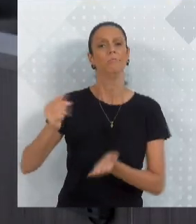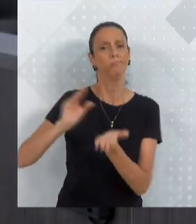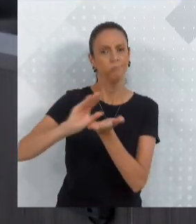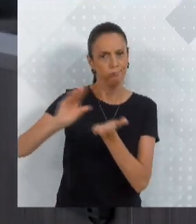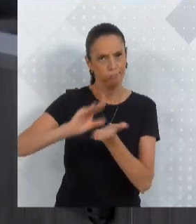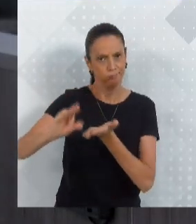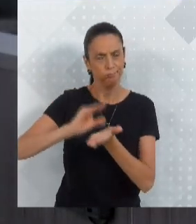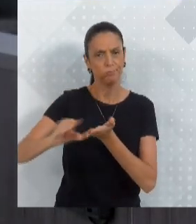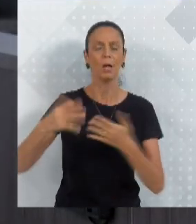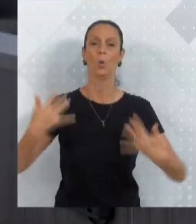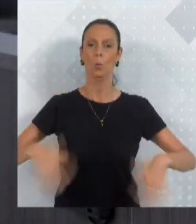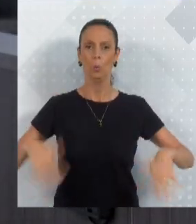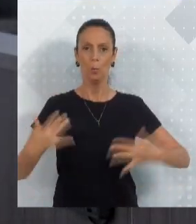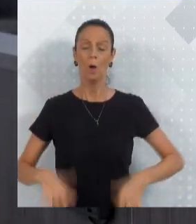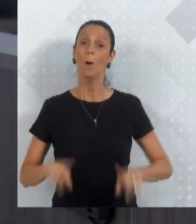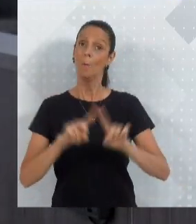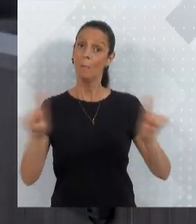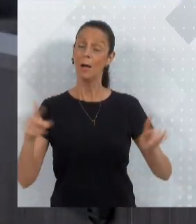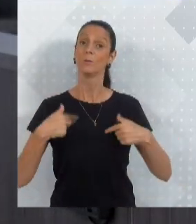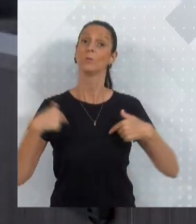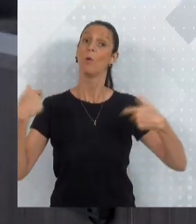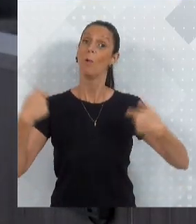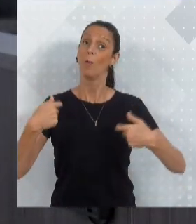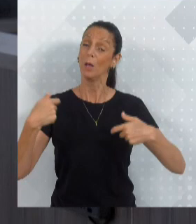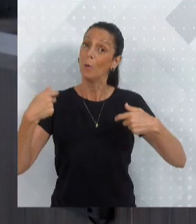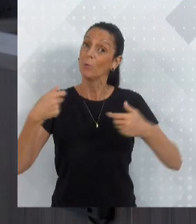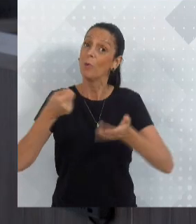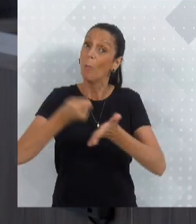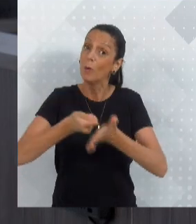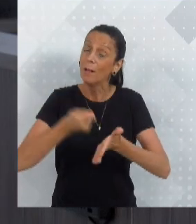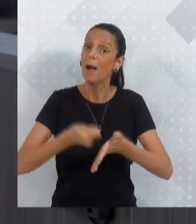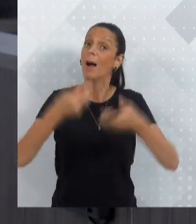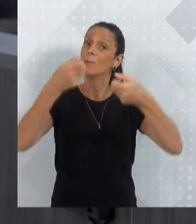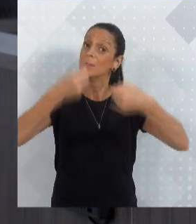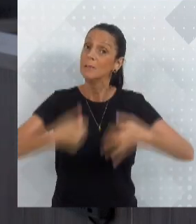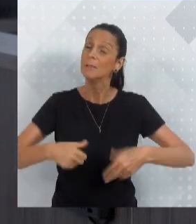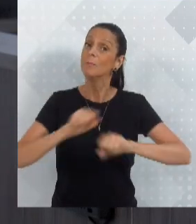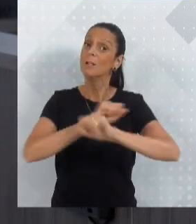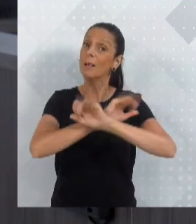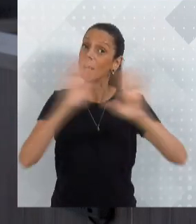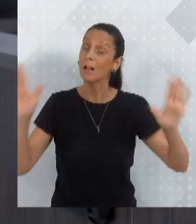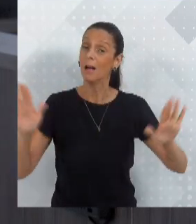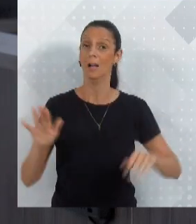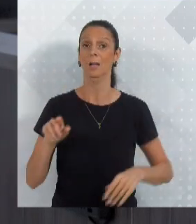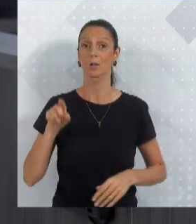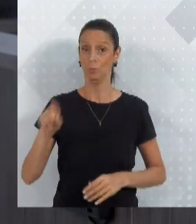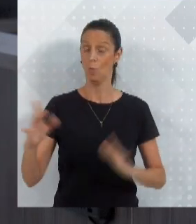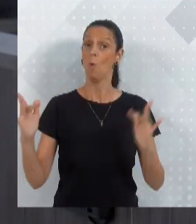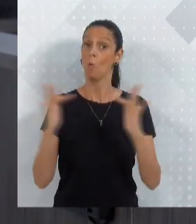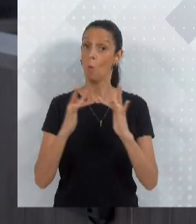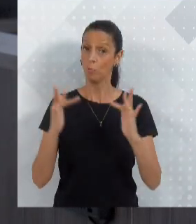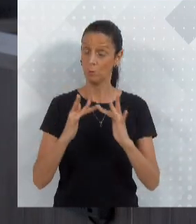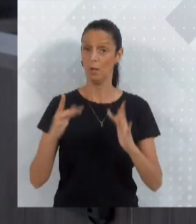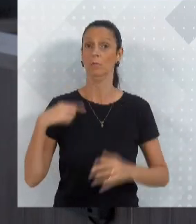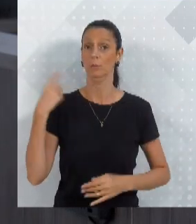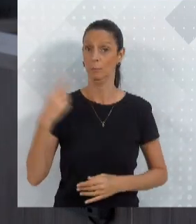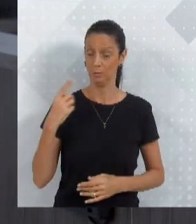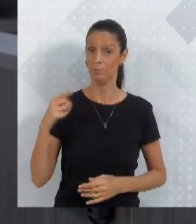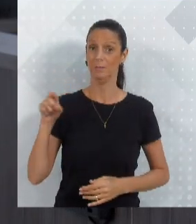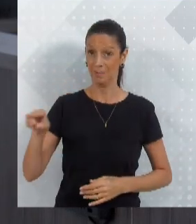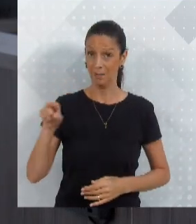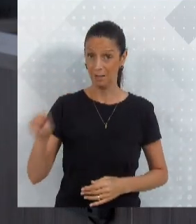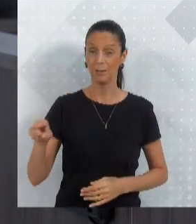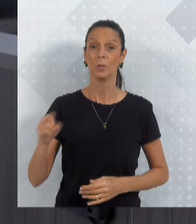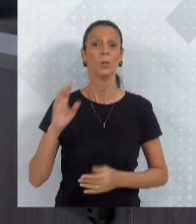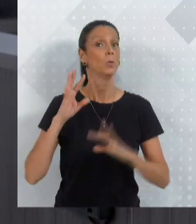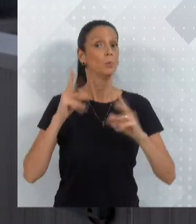em Blumenau. Mas eu sou obrigado, vereador Adriano, pelo contato que o senhor tem com ela. Toda a parte